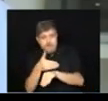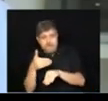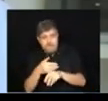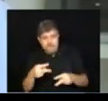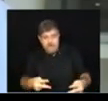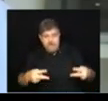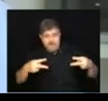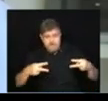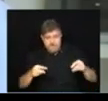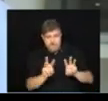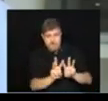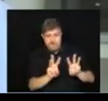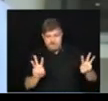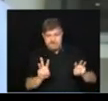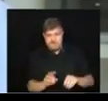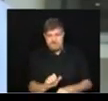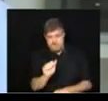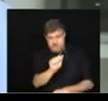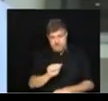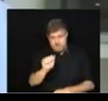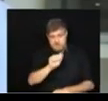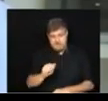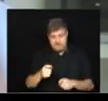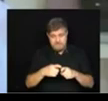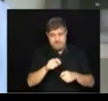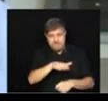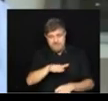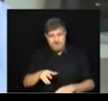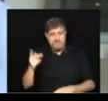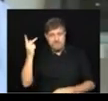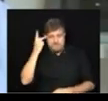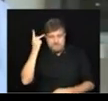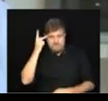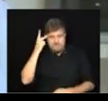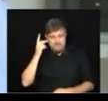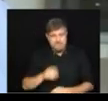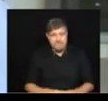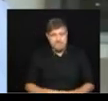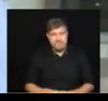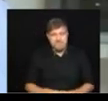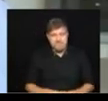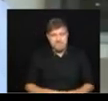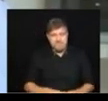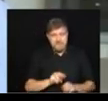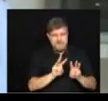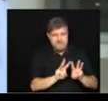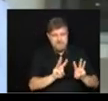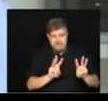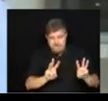o site da Sociedade de Pediatria de São Paulo, ali acho que